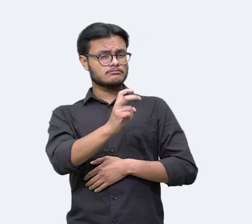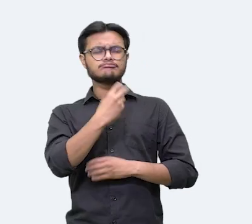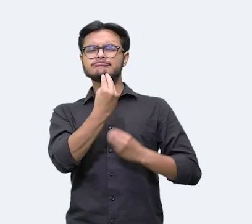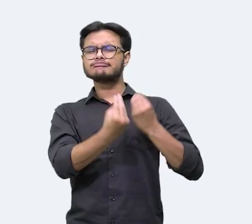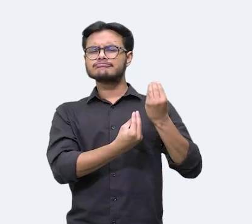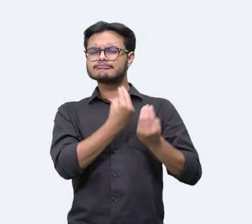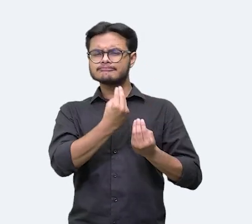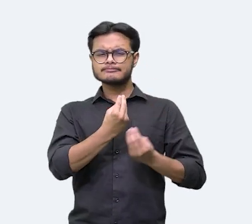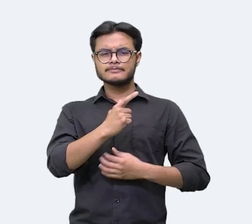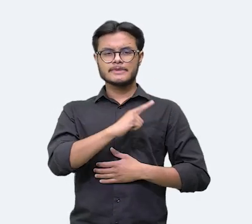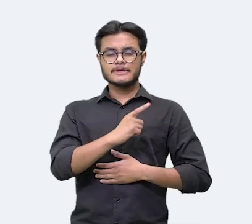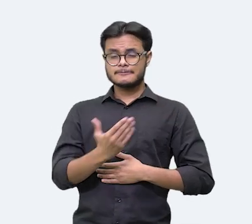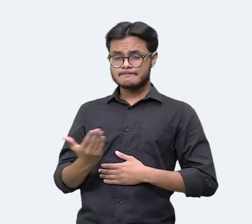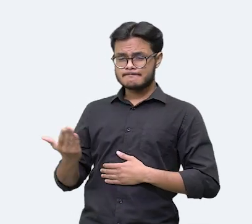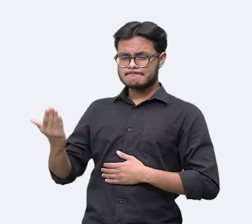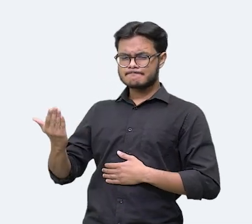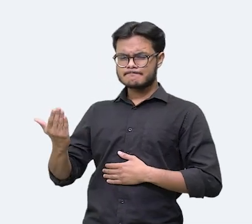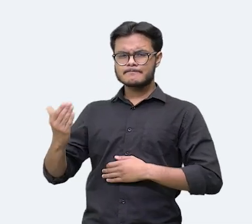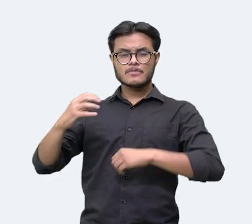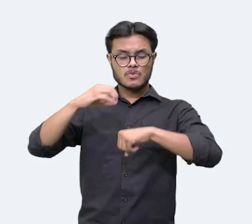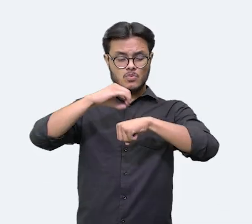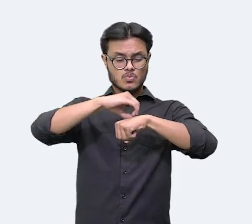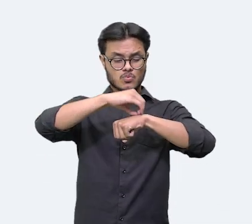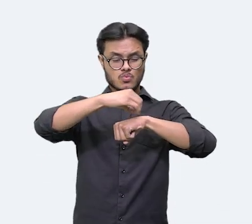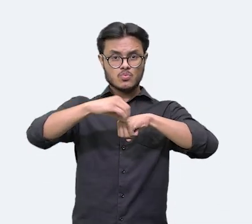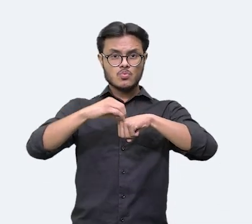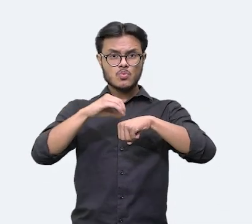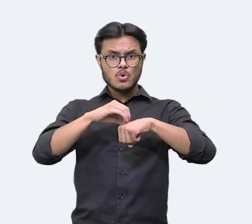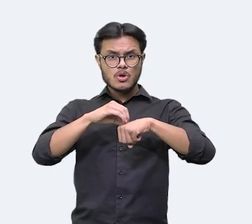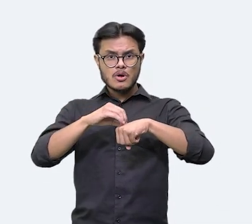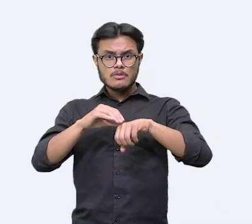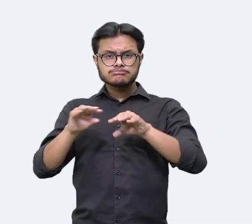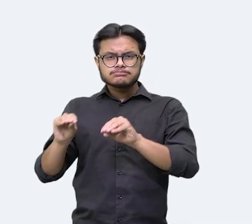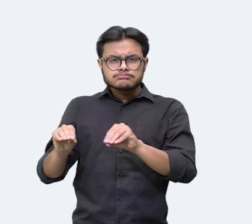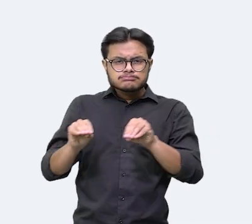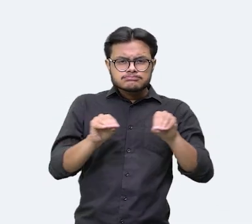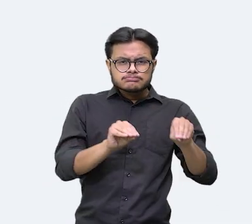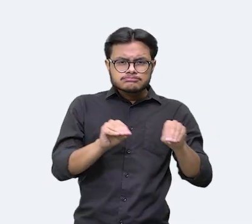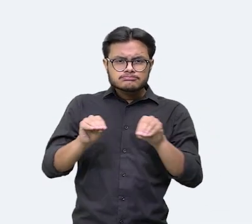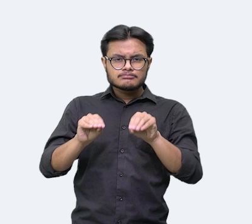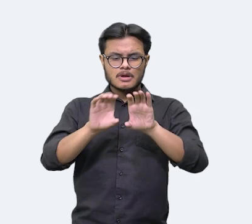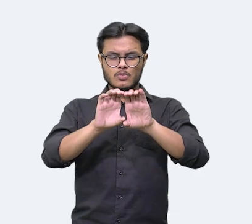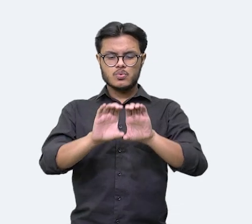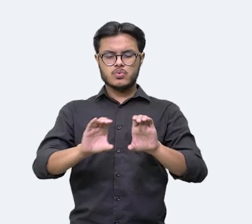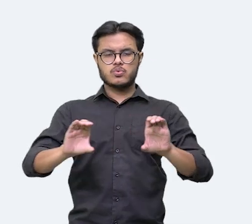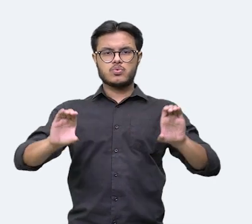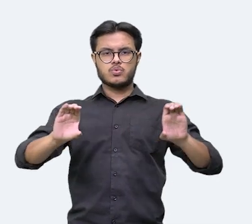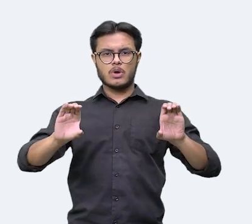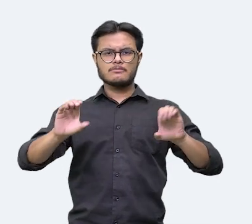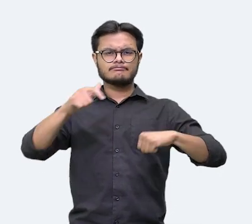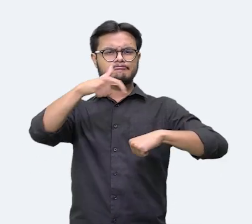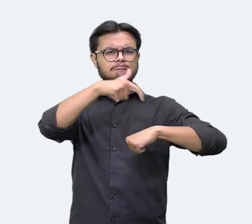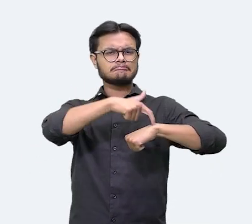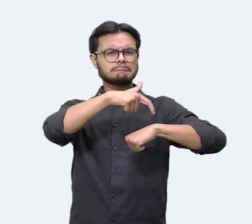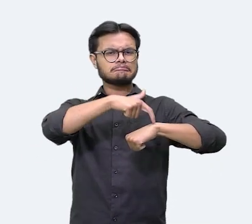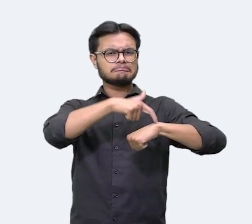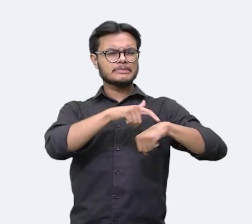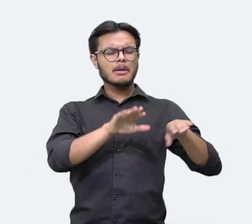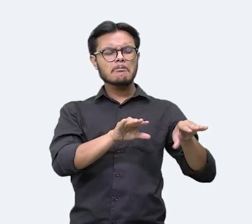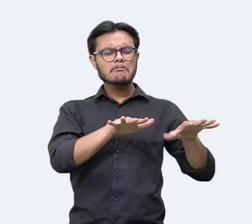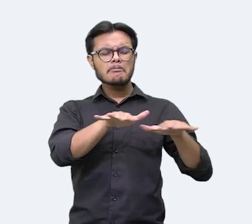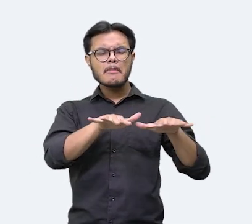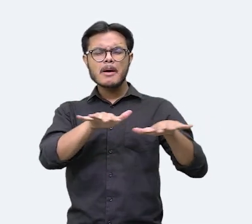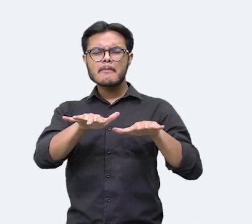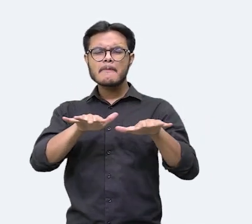elétrica, que mede a quantidade de portadores de carga elétrica que atravessam um condutor numa unidade de tempo. Então nós temos a